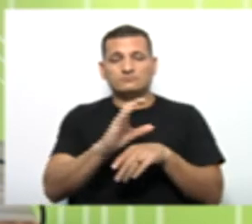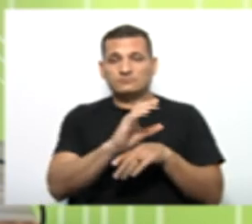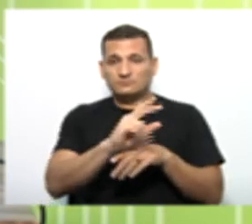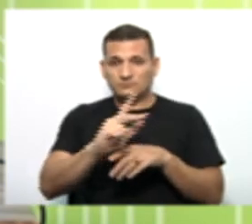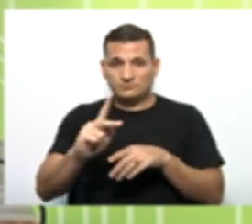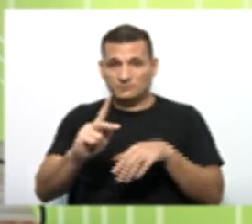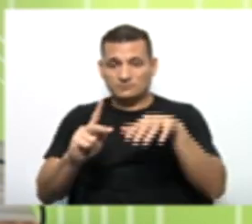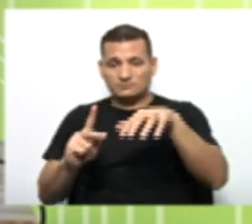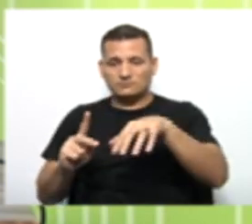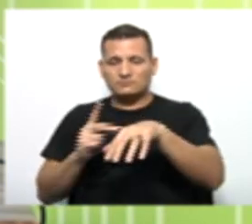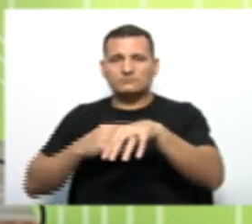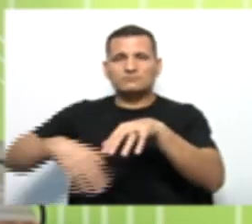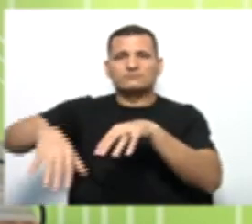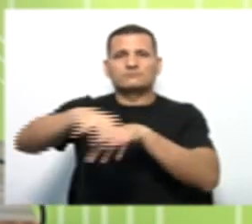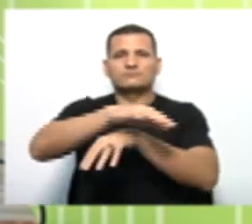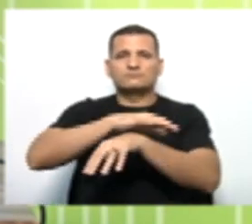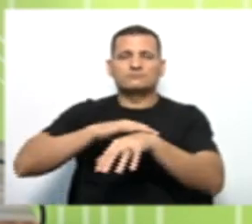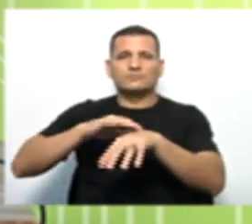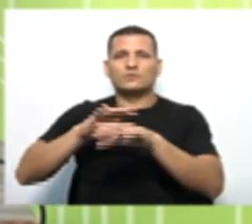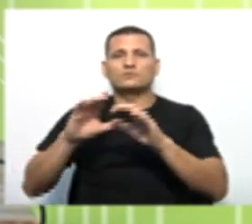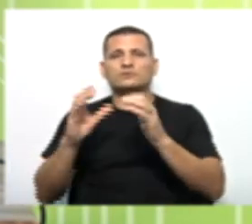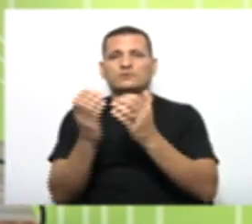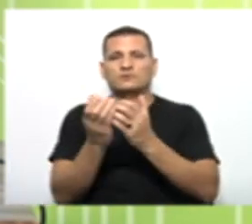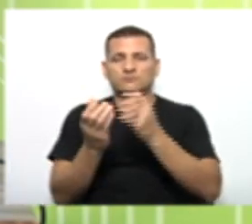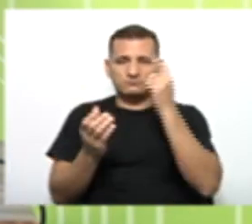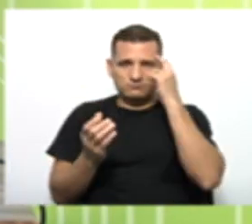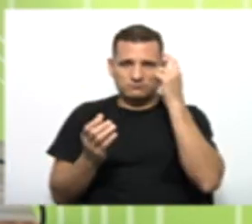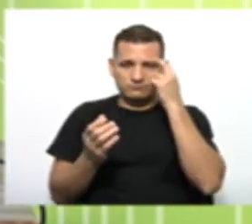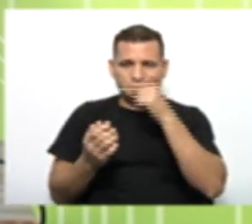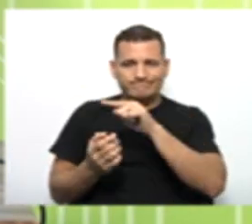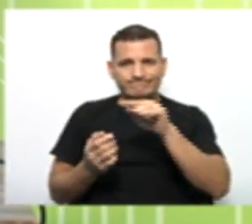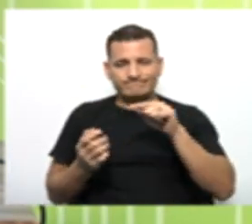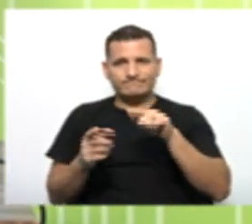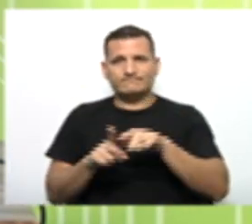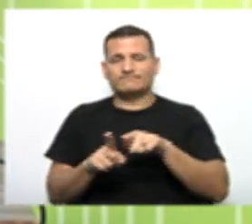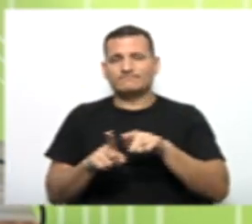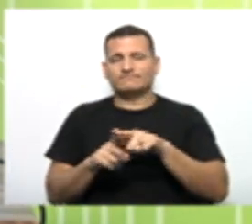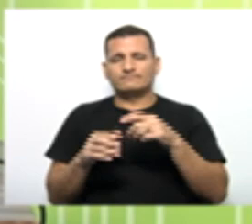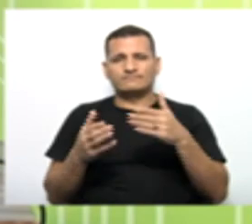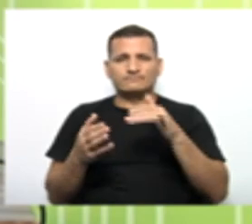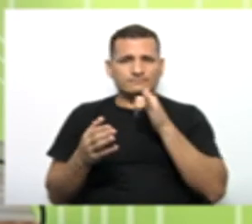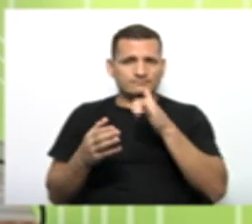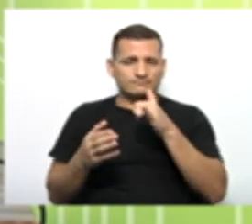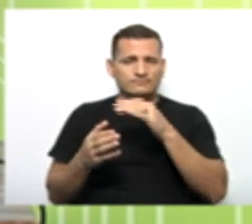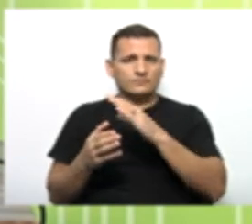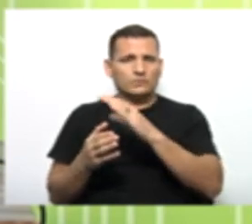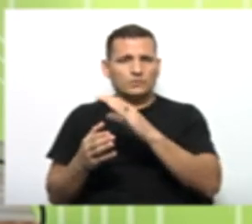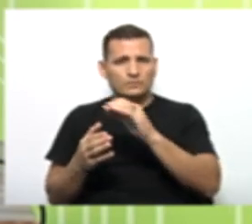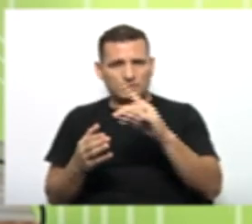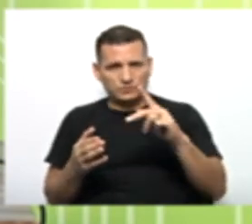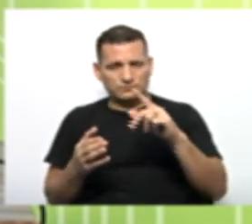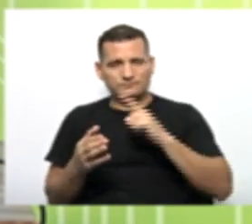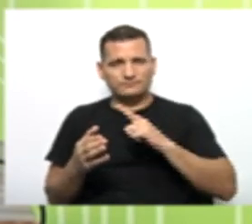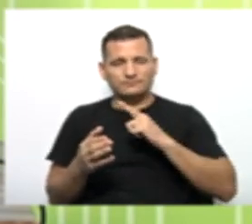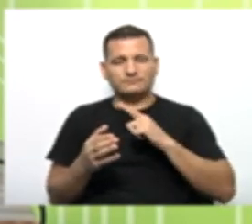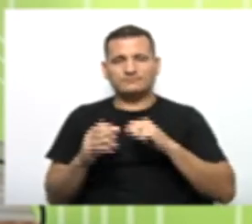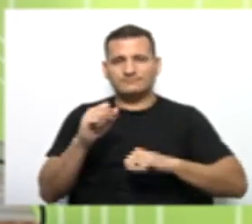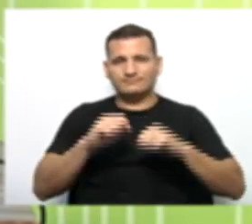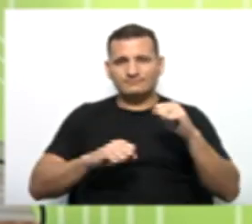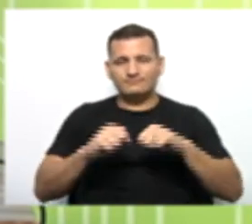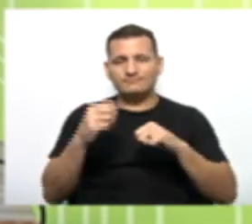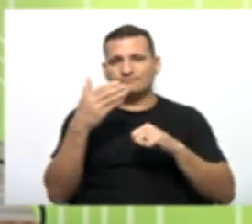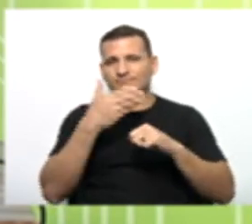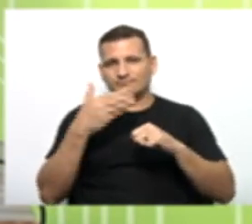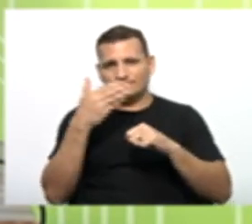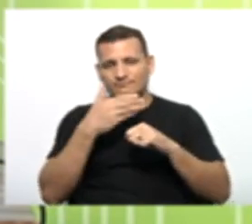dessa cooperativa. Então, se a cooperativa produz açúcar, ela não pode, por